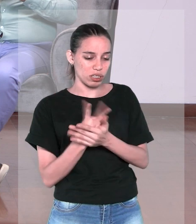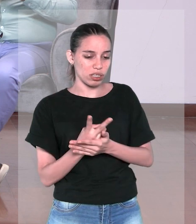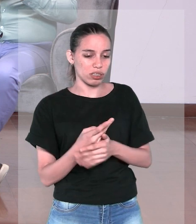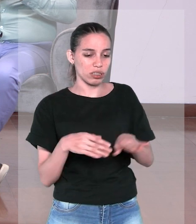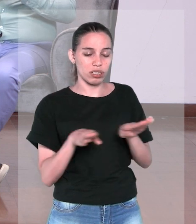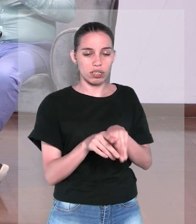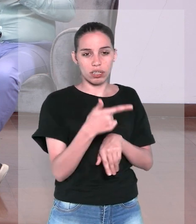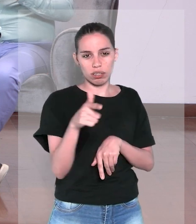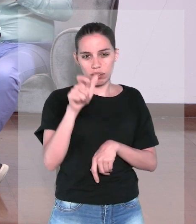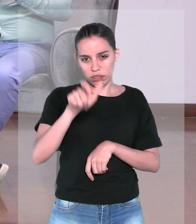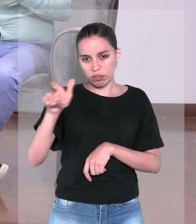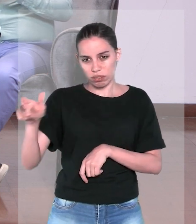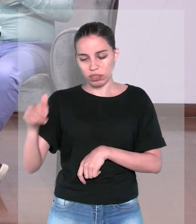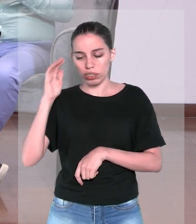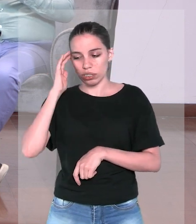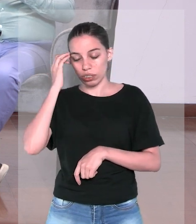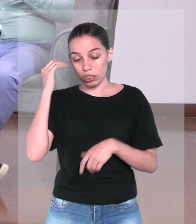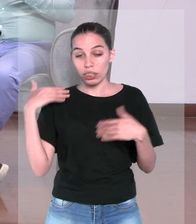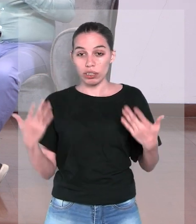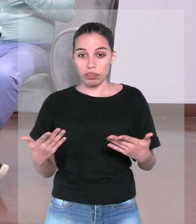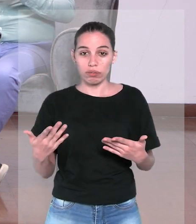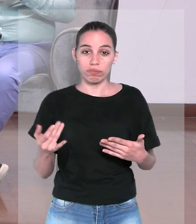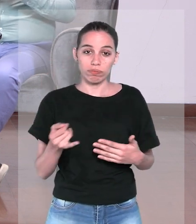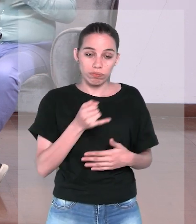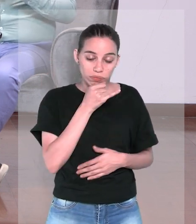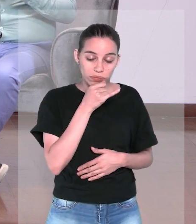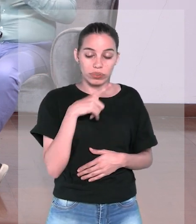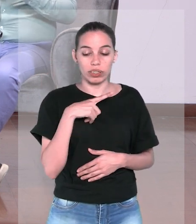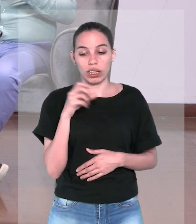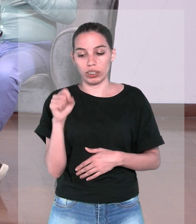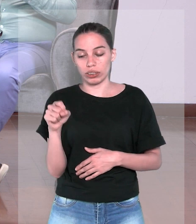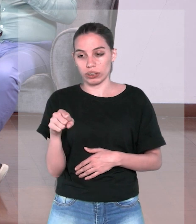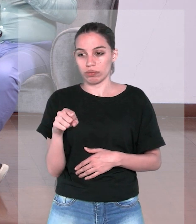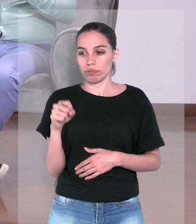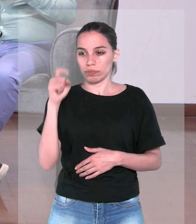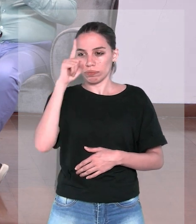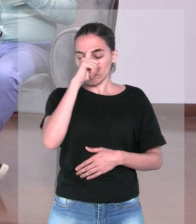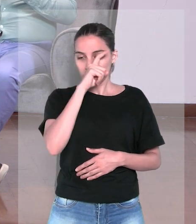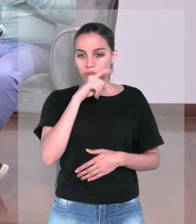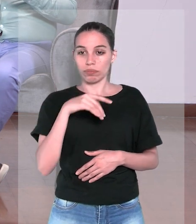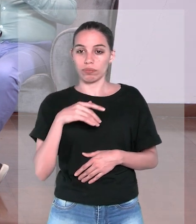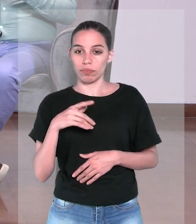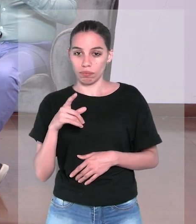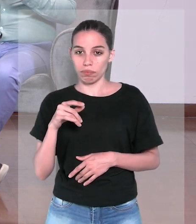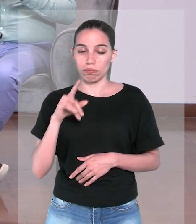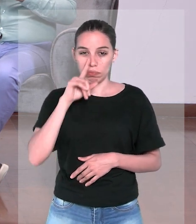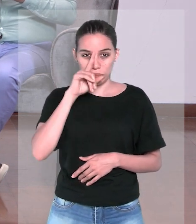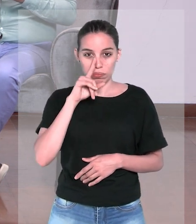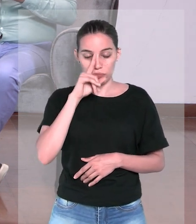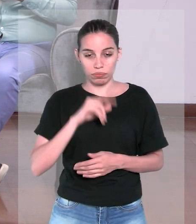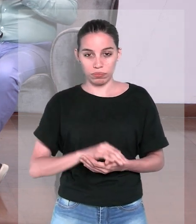sem dúvida nenhuma, o discurso neoliberal ele foi contundente para a gente fazer um superego